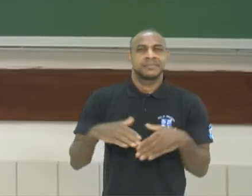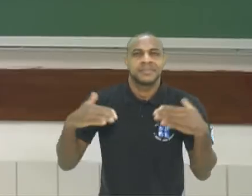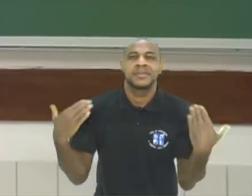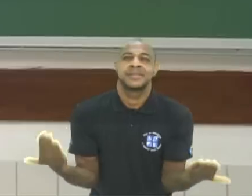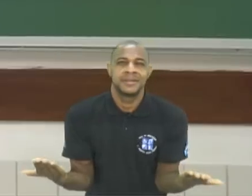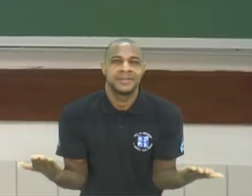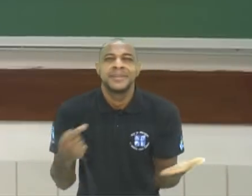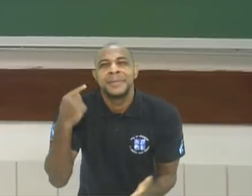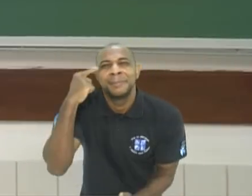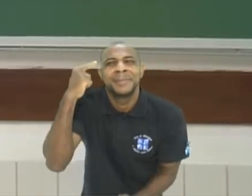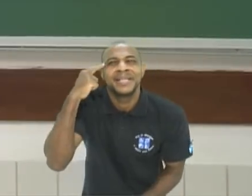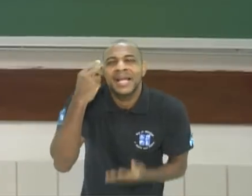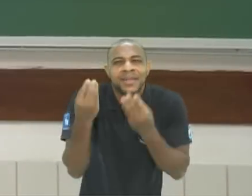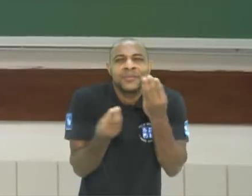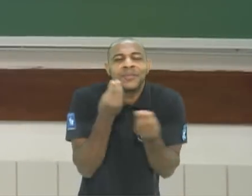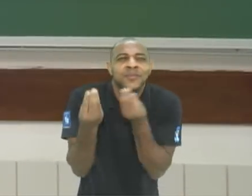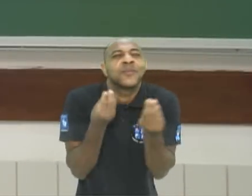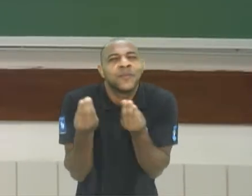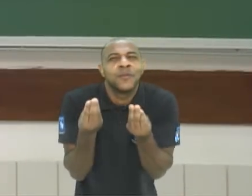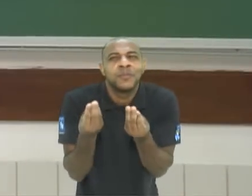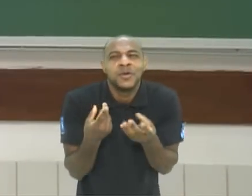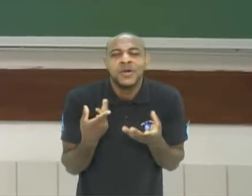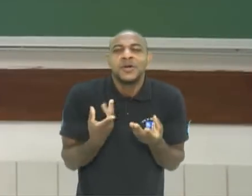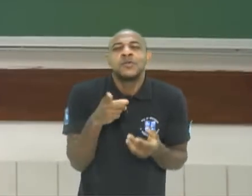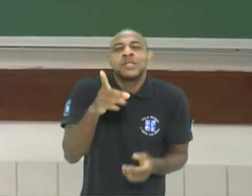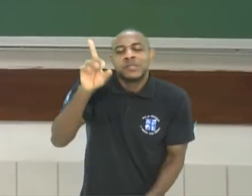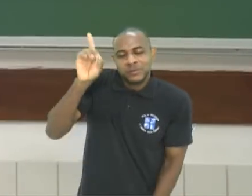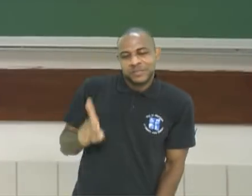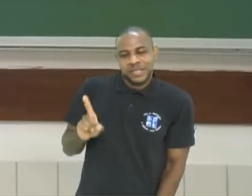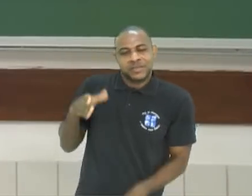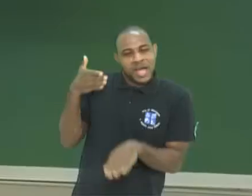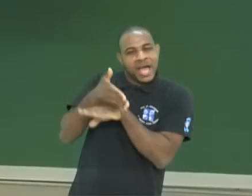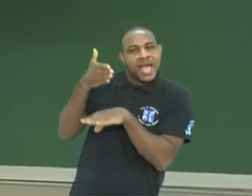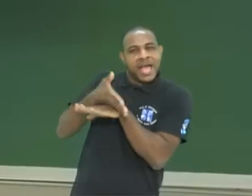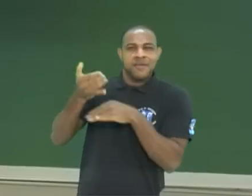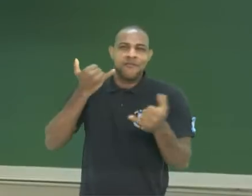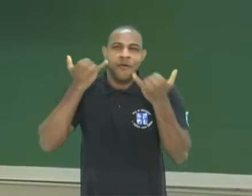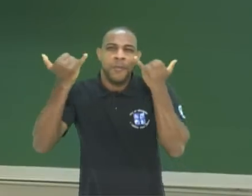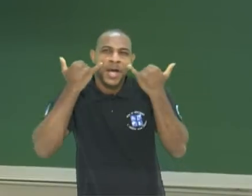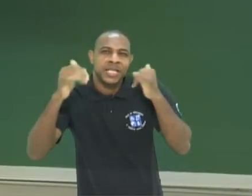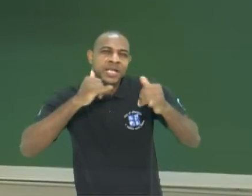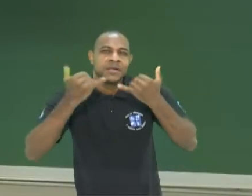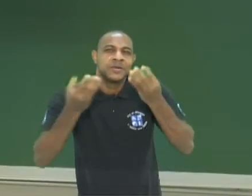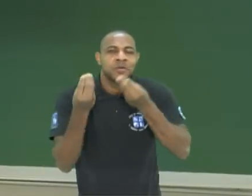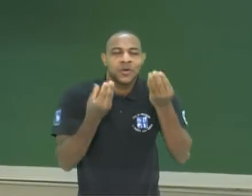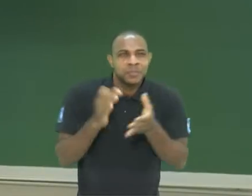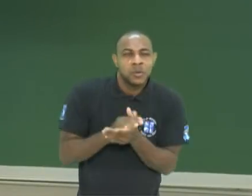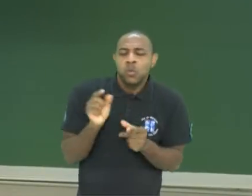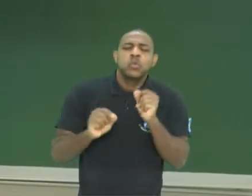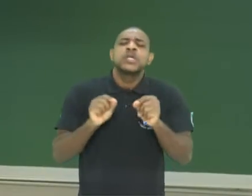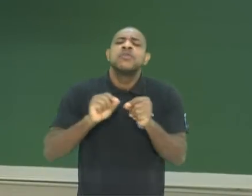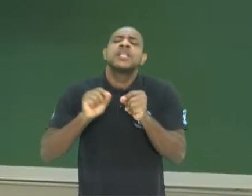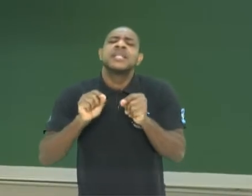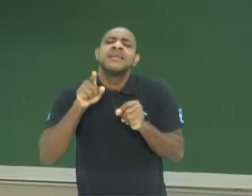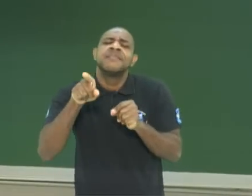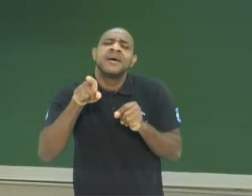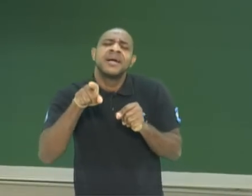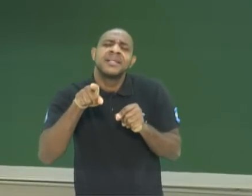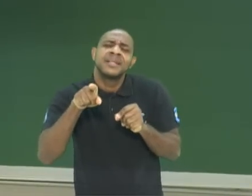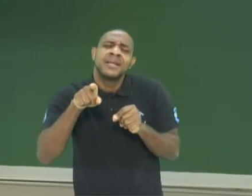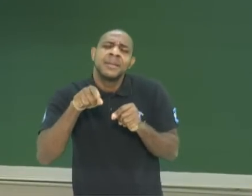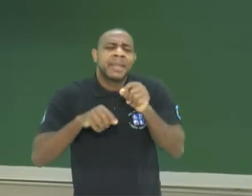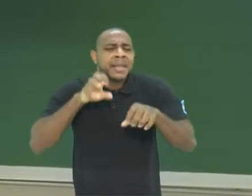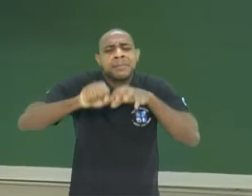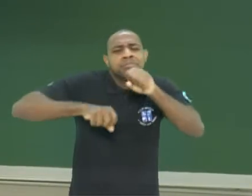Então, pensaram a esse respeito sobre o seu direito de acesso à informação? E o que será que você faz para ir em